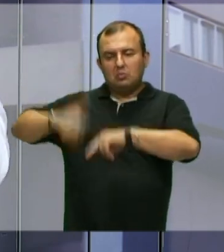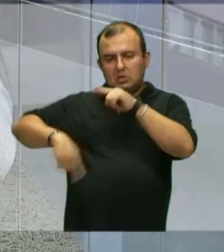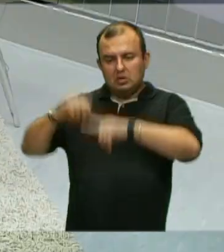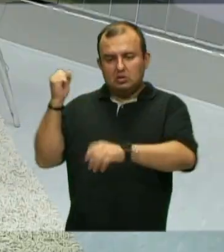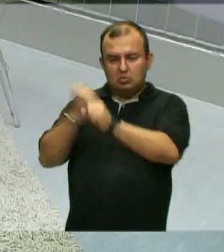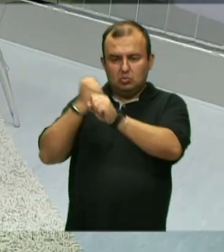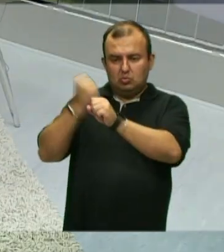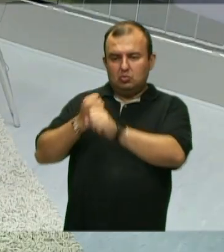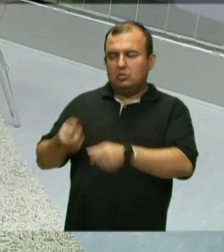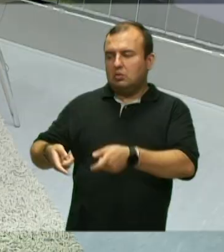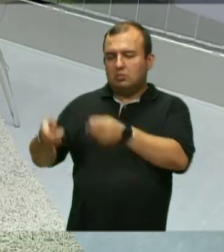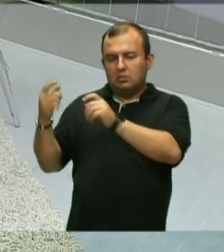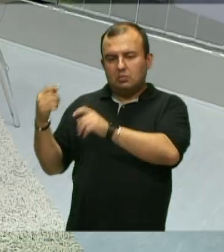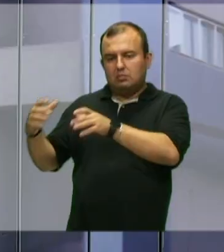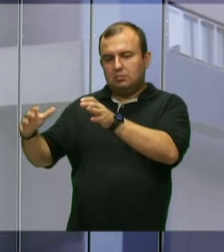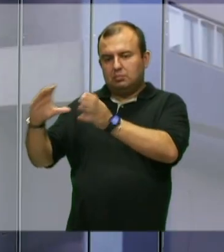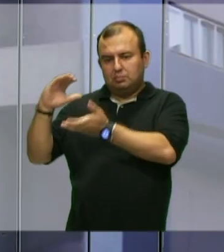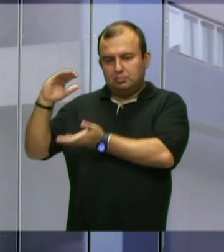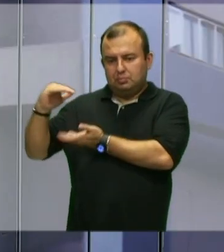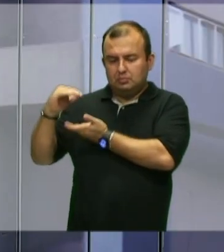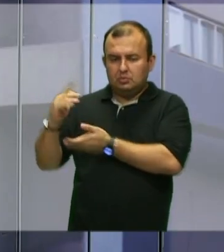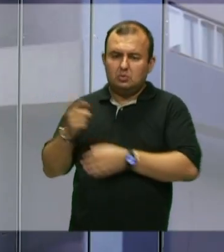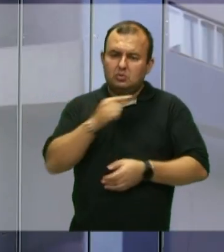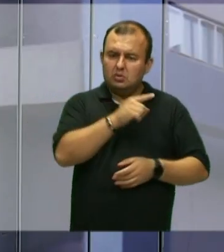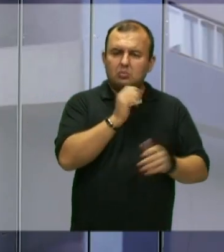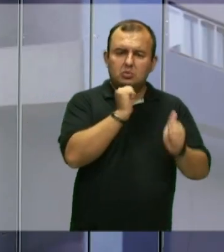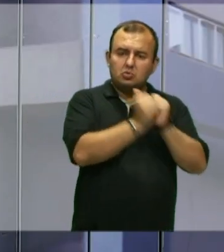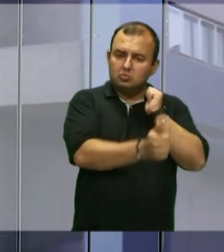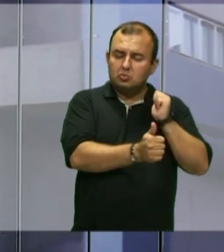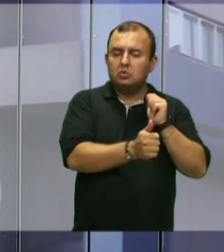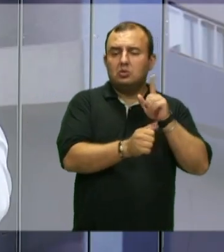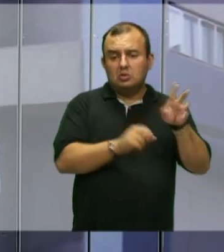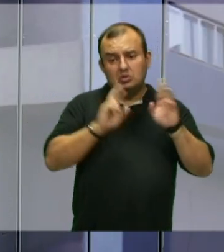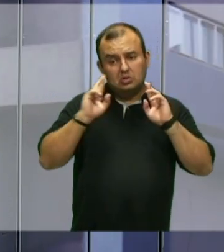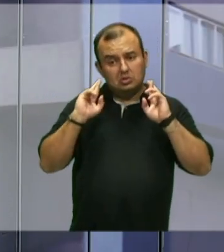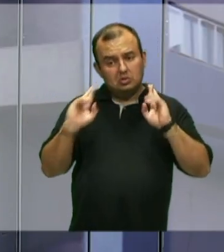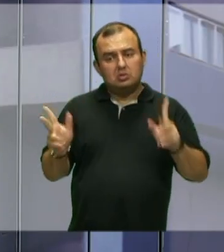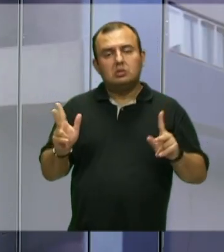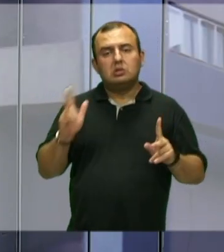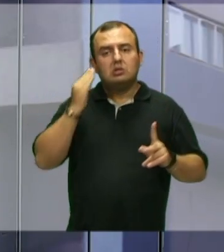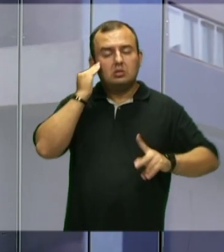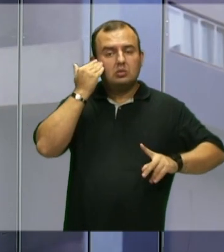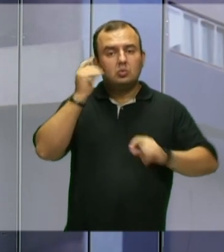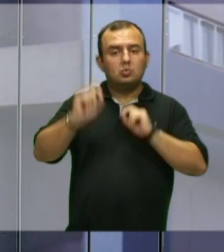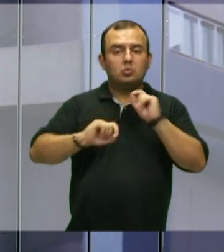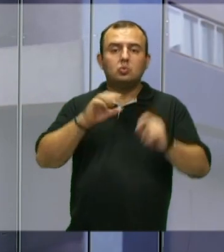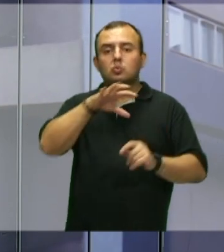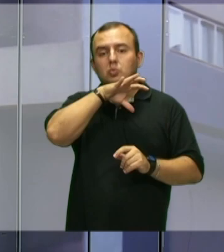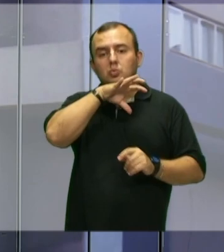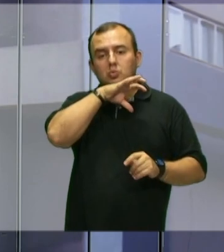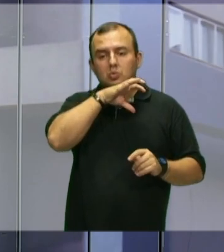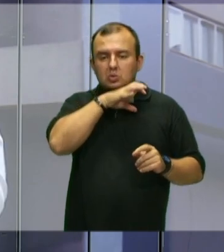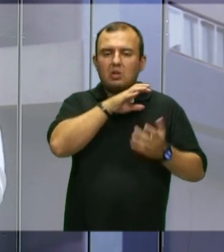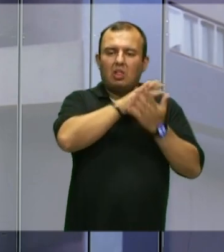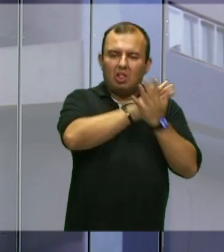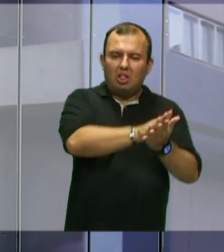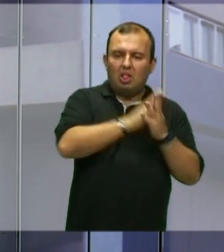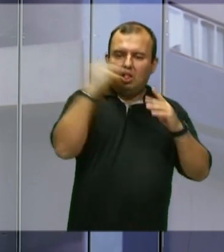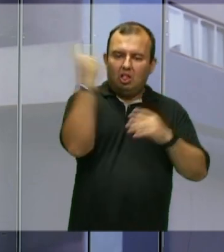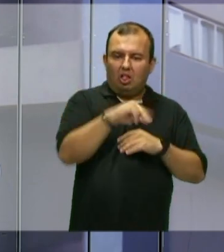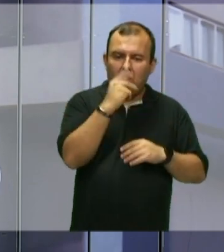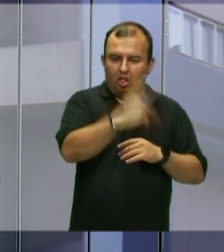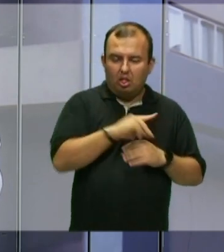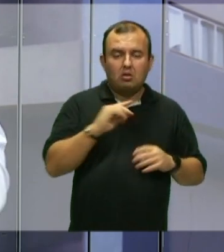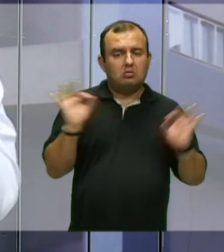construção, e deles era para esportes. Então, assim, a gente entendia que o animal ele não era maltratado, muito pelo